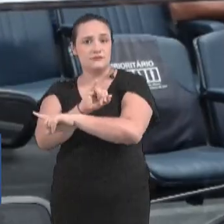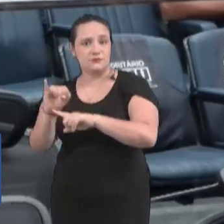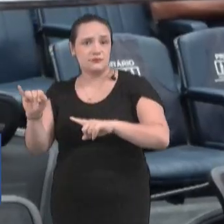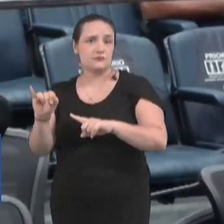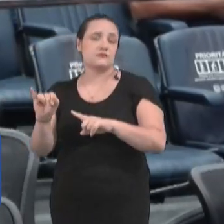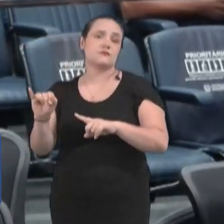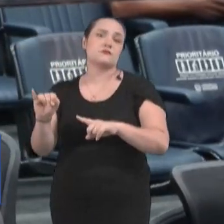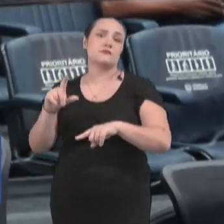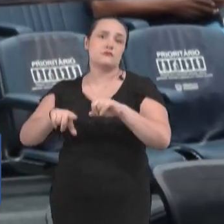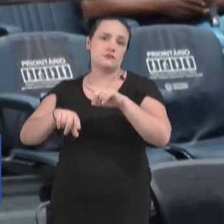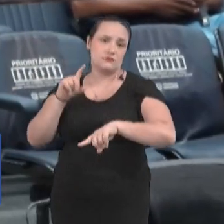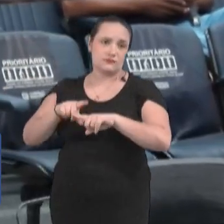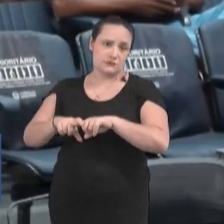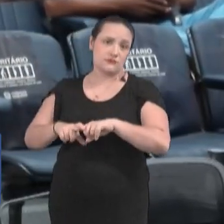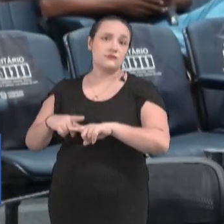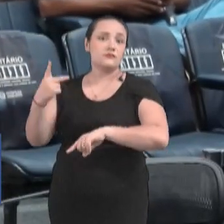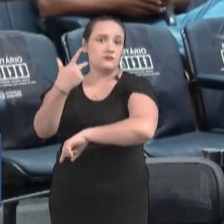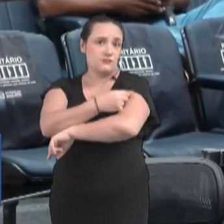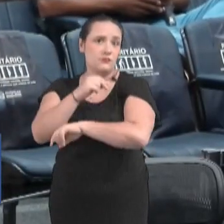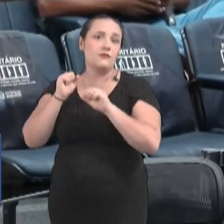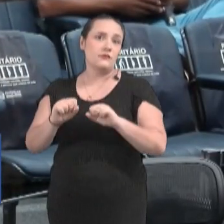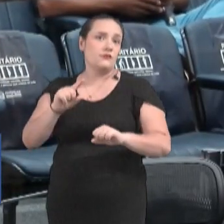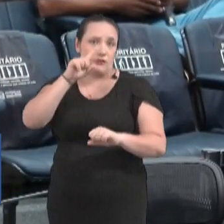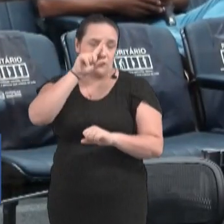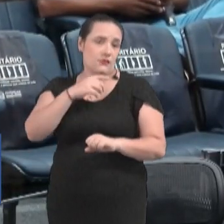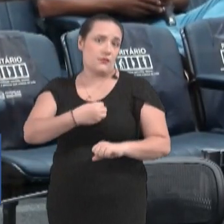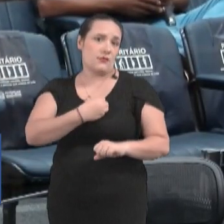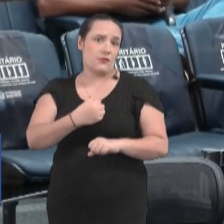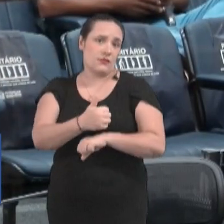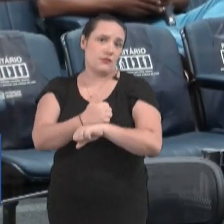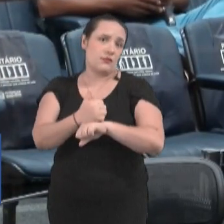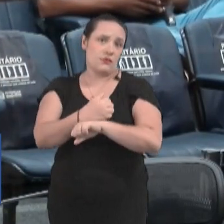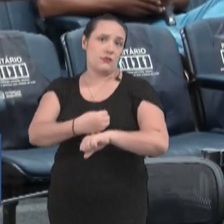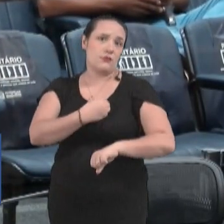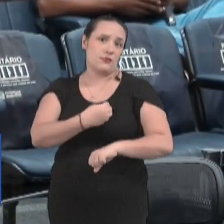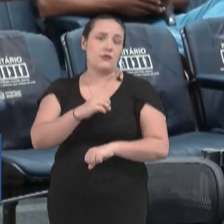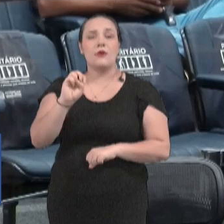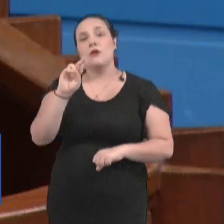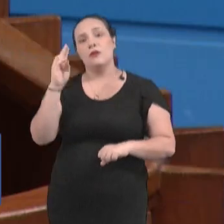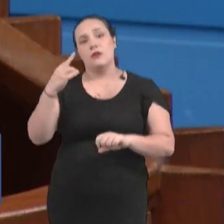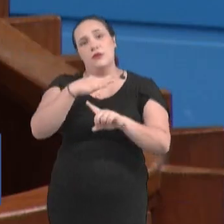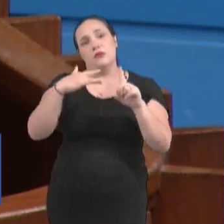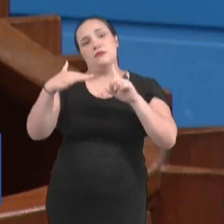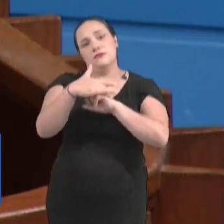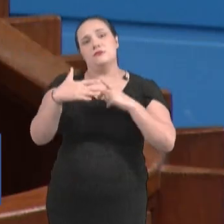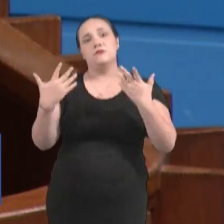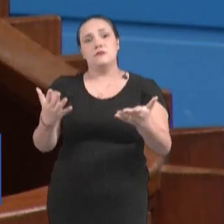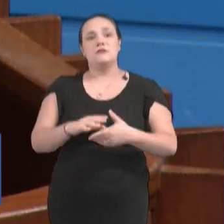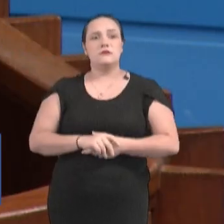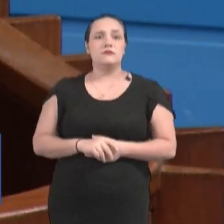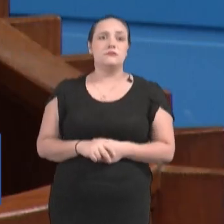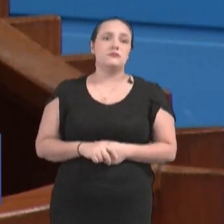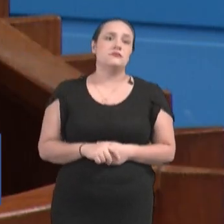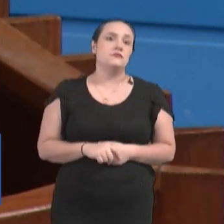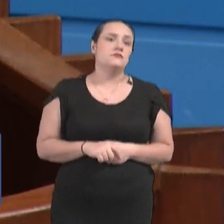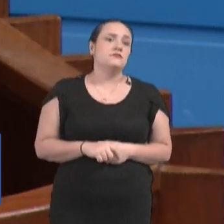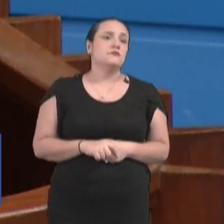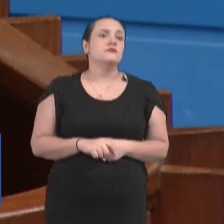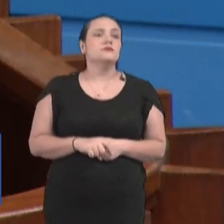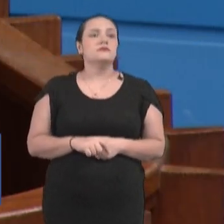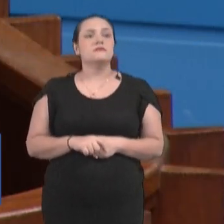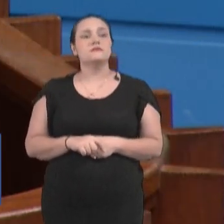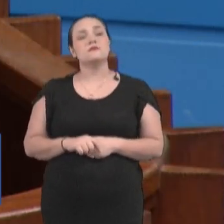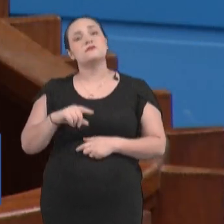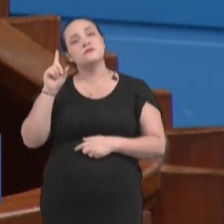e substâncias que comportem risco para a vida, a qualidade de vida ou o meio ambiente. Isso impõe